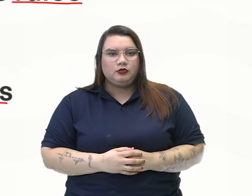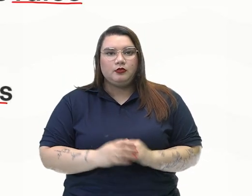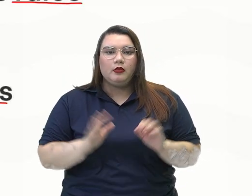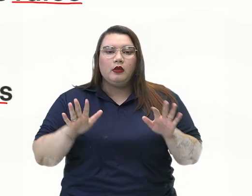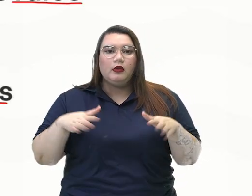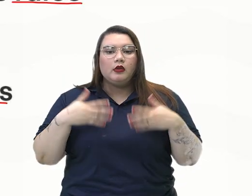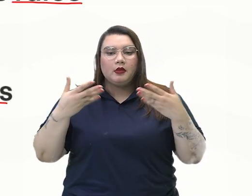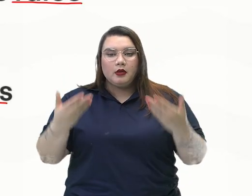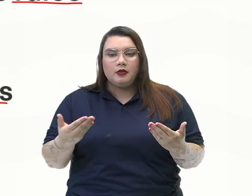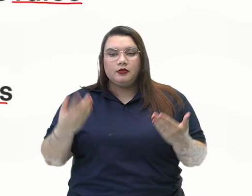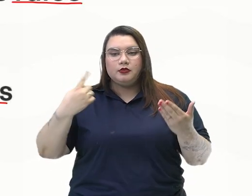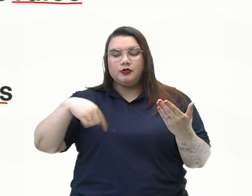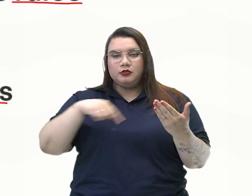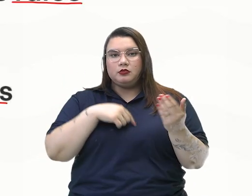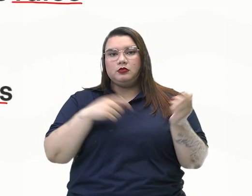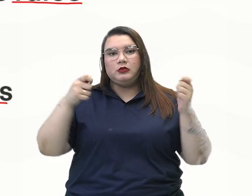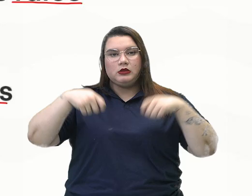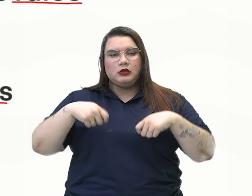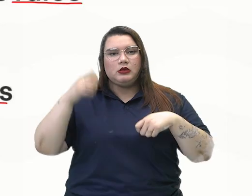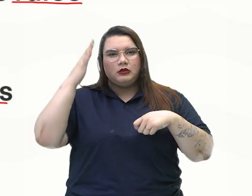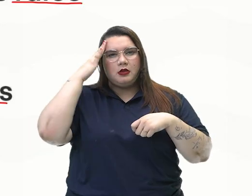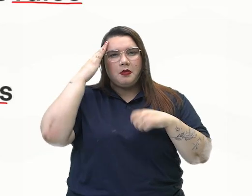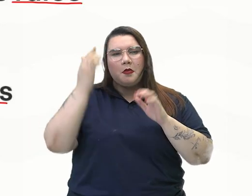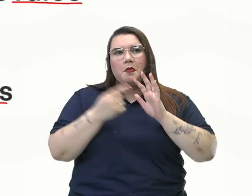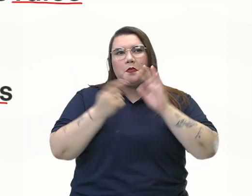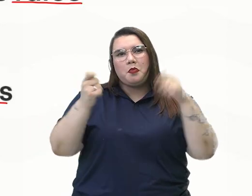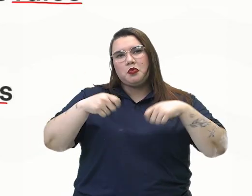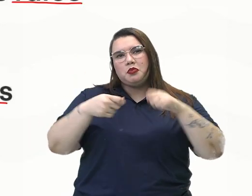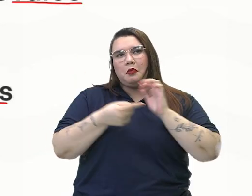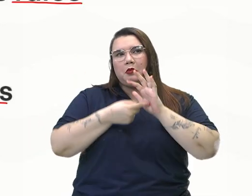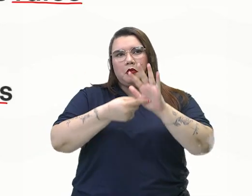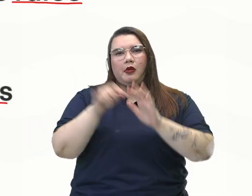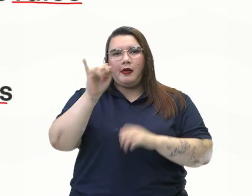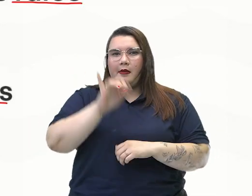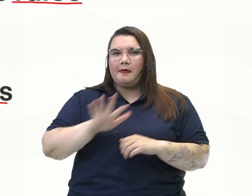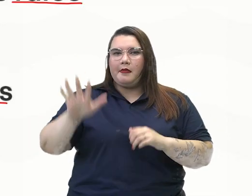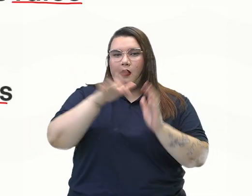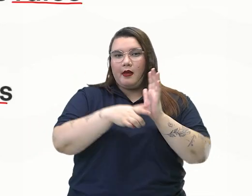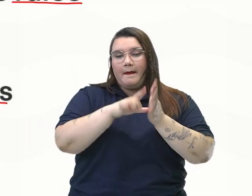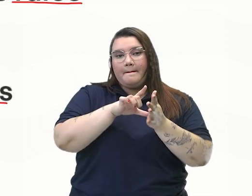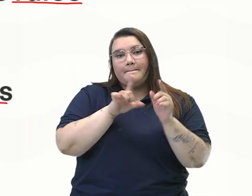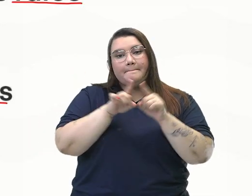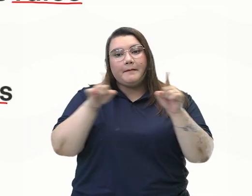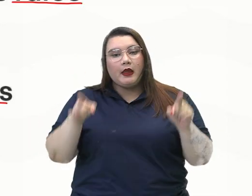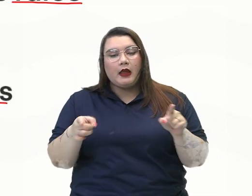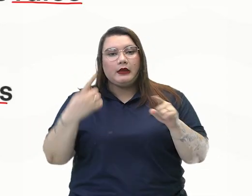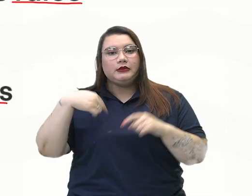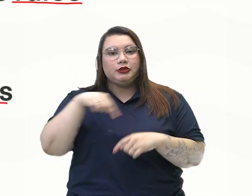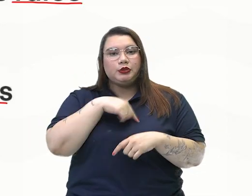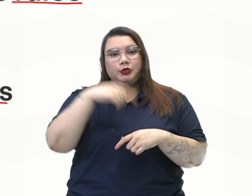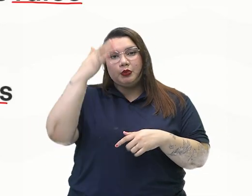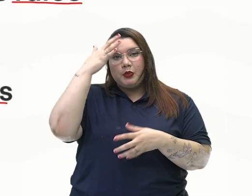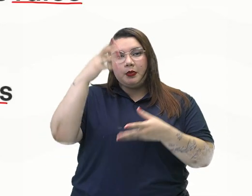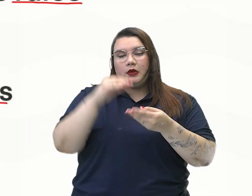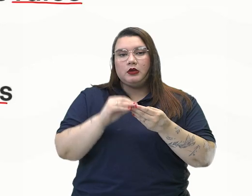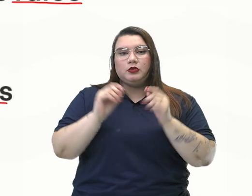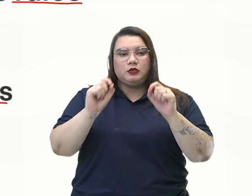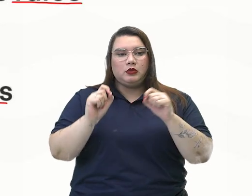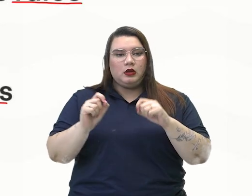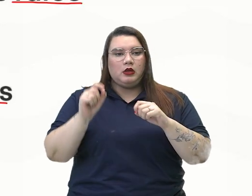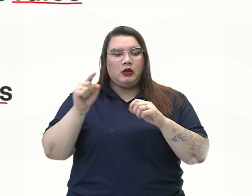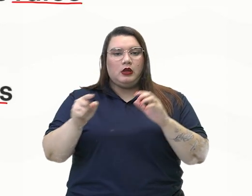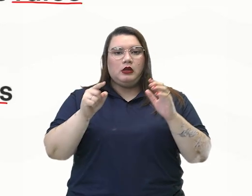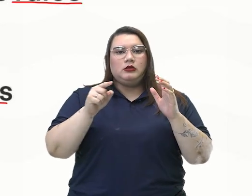refletidos. Aí, claro que a gente poderia ter trazido aquela imagem, né? Só que estamos entendendo que,